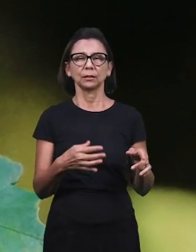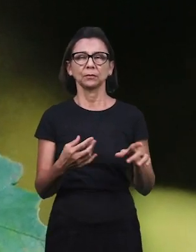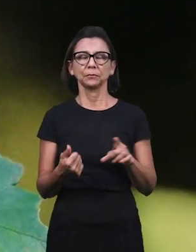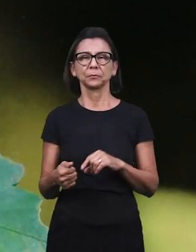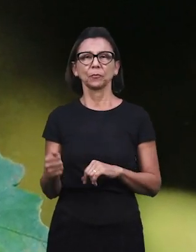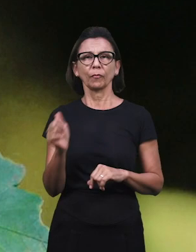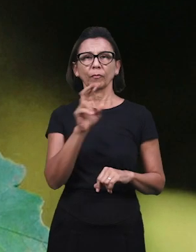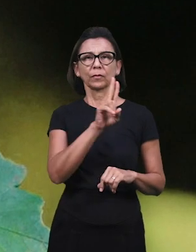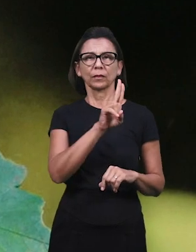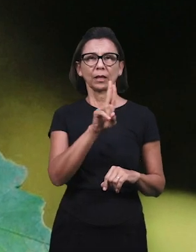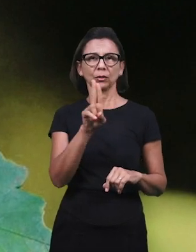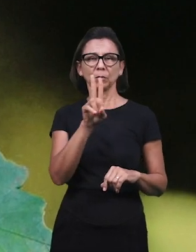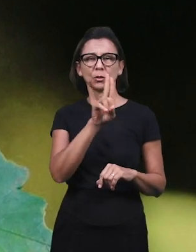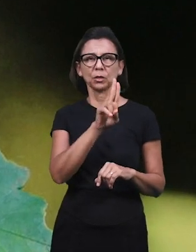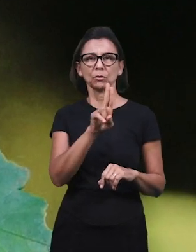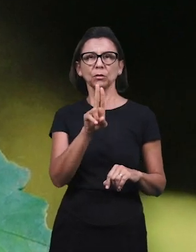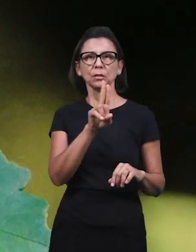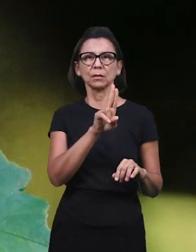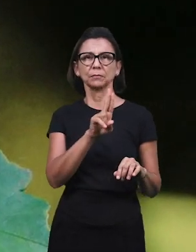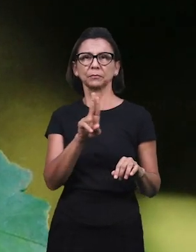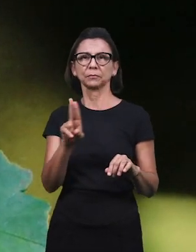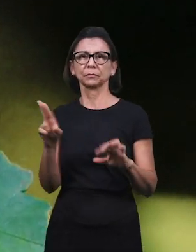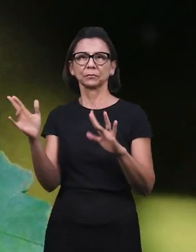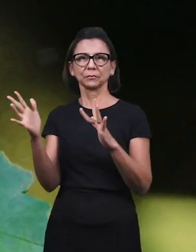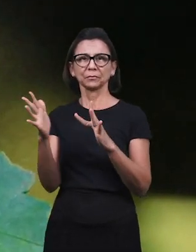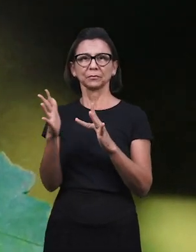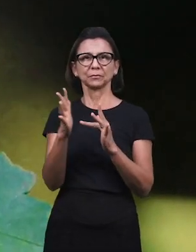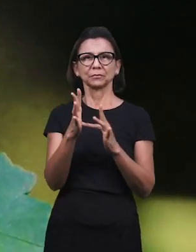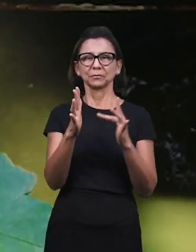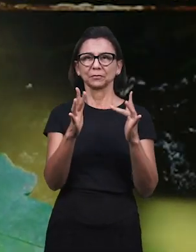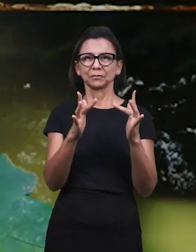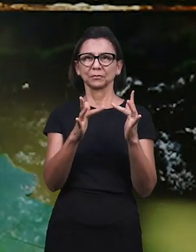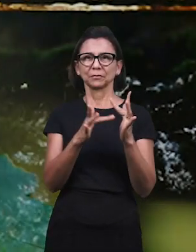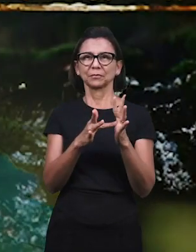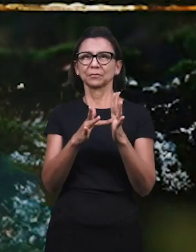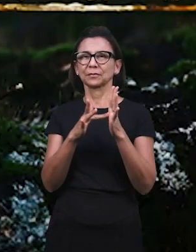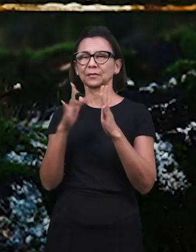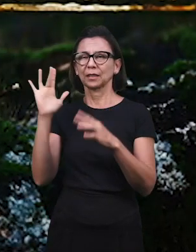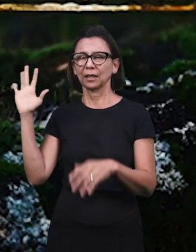tem Jesus, o amado teu,